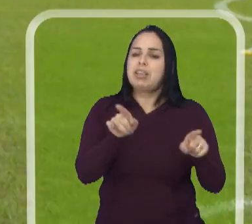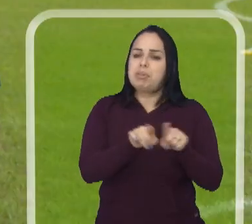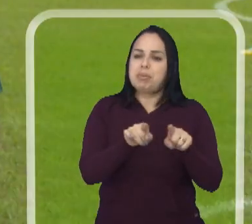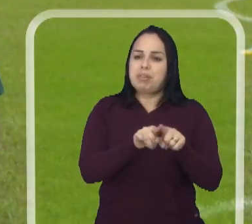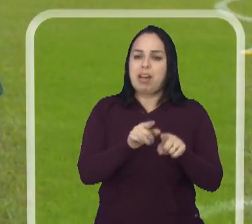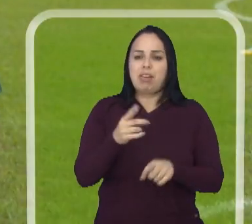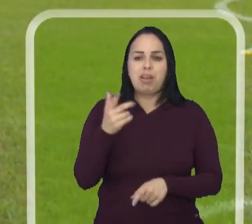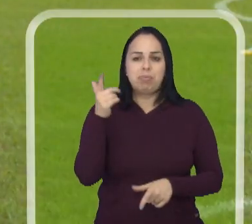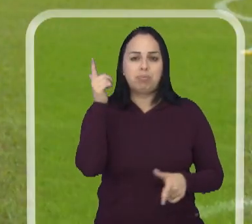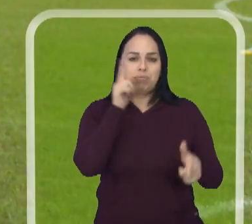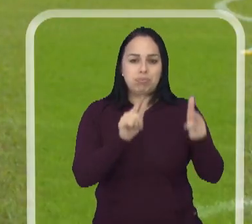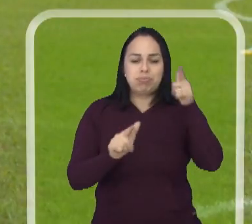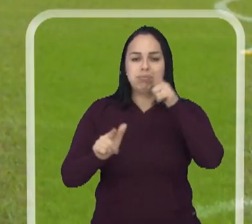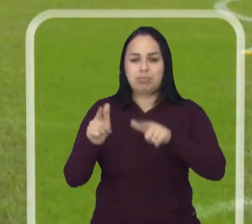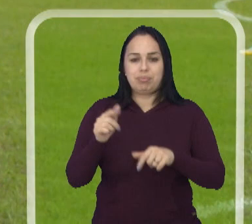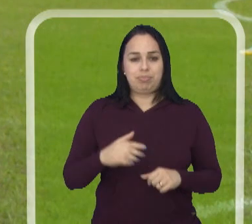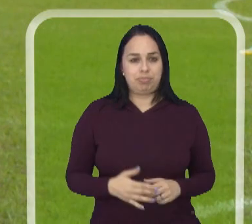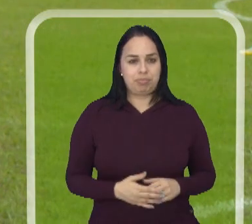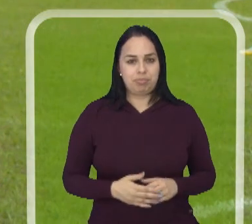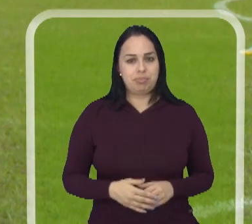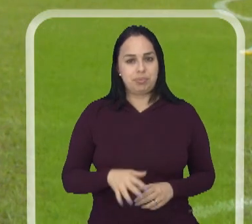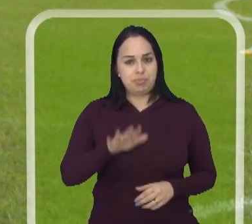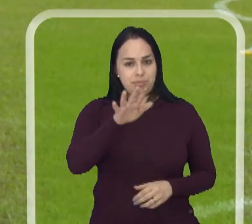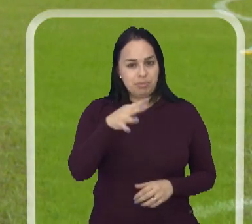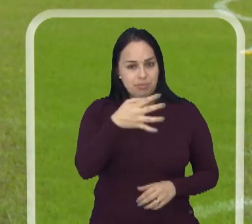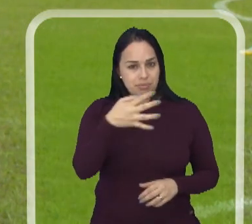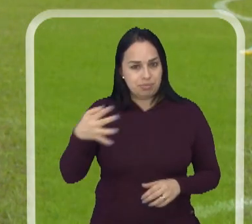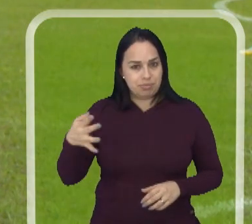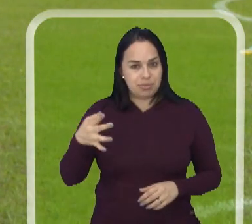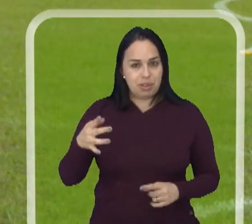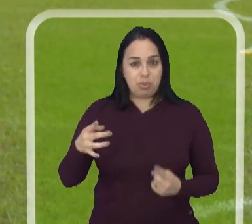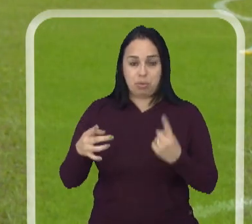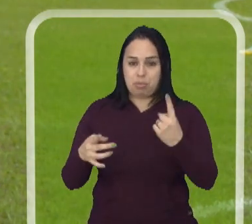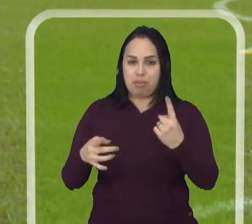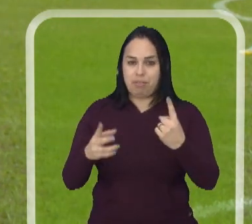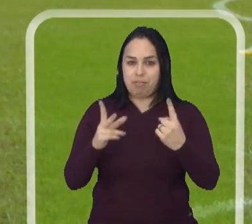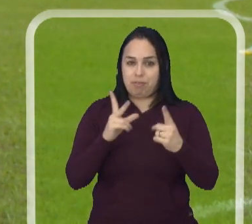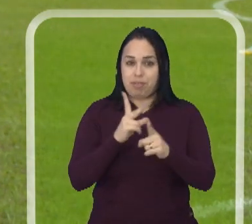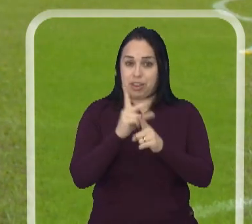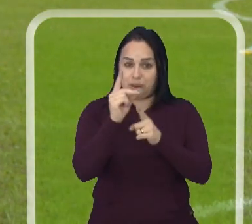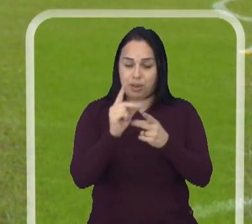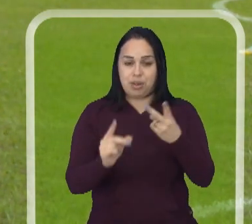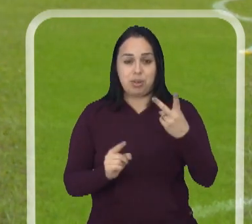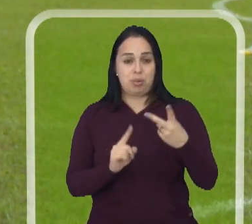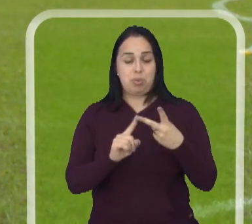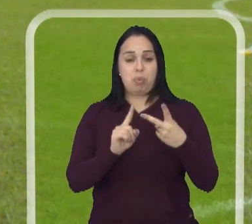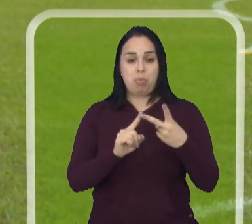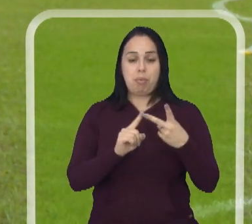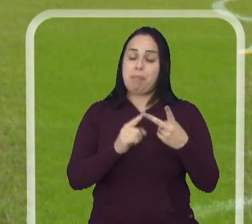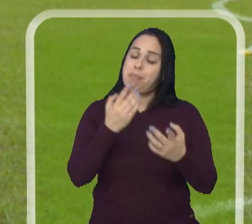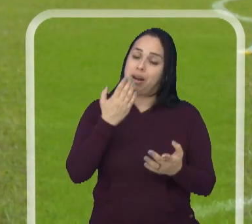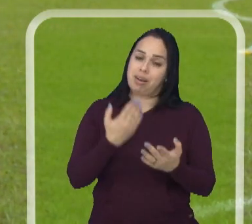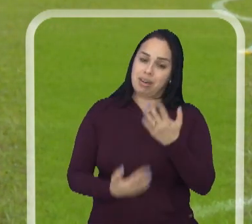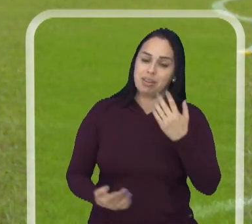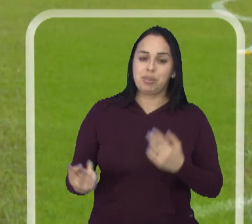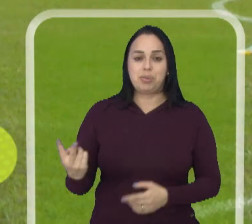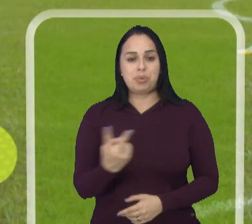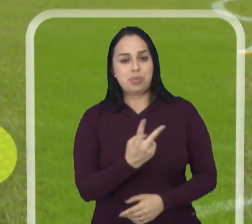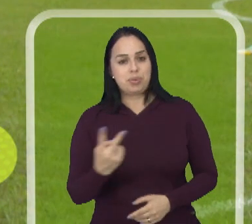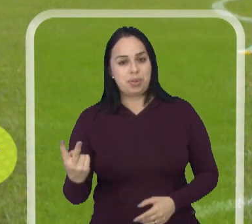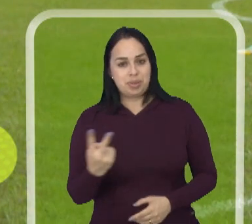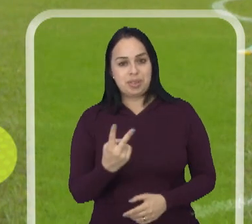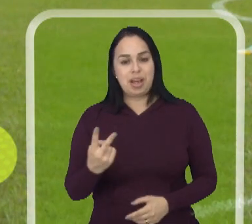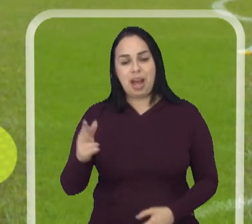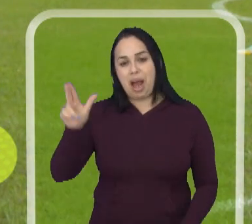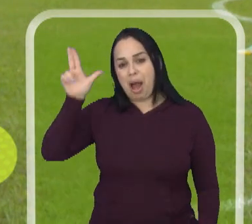Né? Iguais na tabela de classificação, com uma vitória e uma derrota cada, São José e América Mineiro fazem o chamado